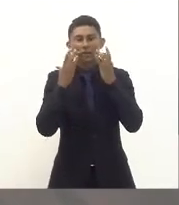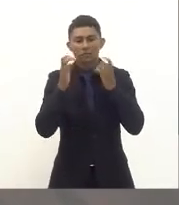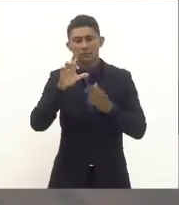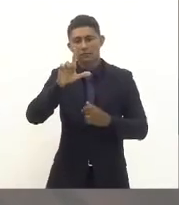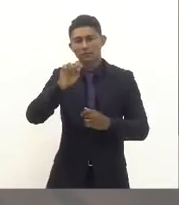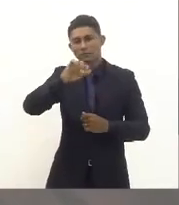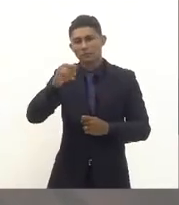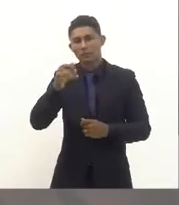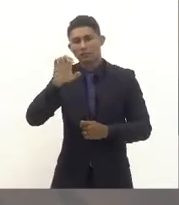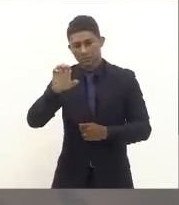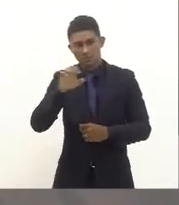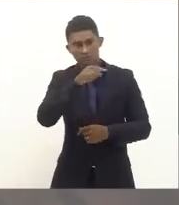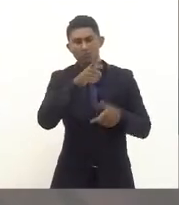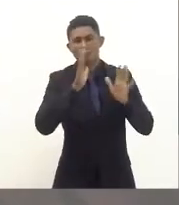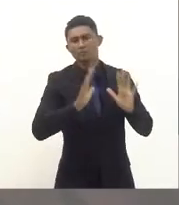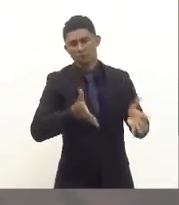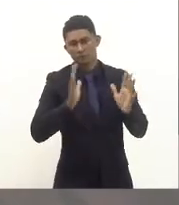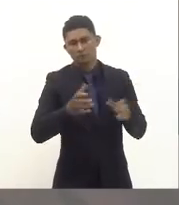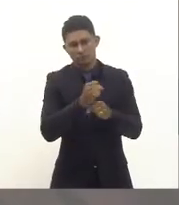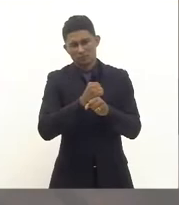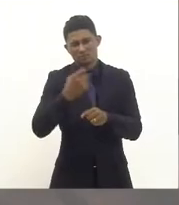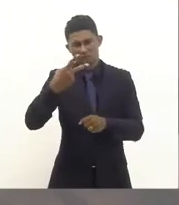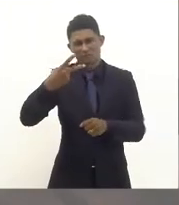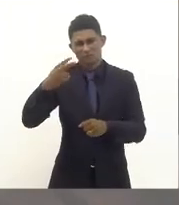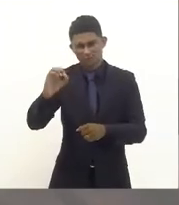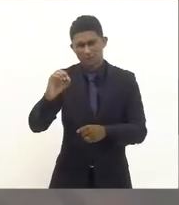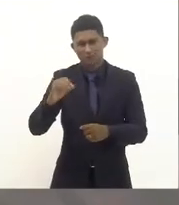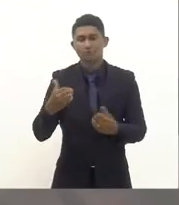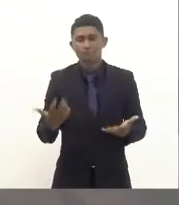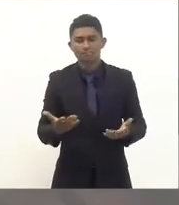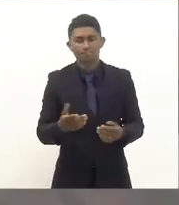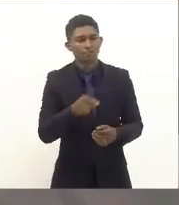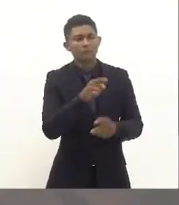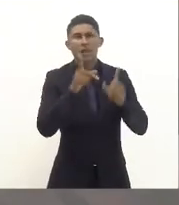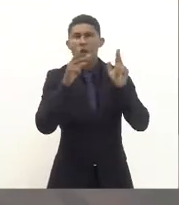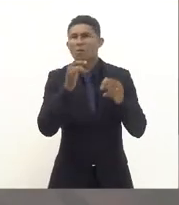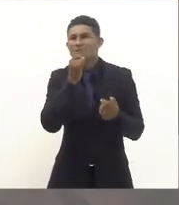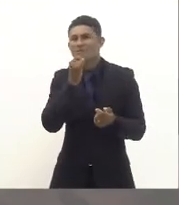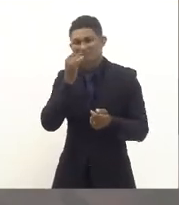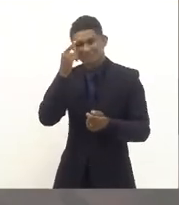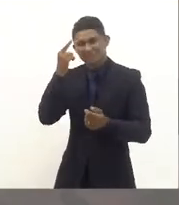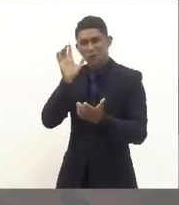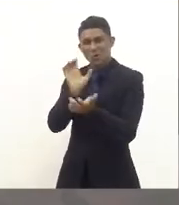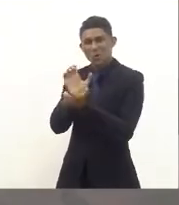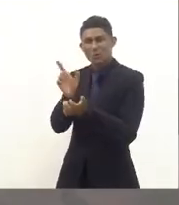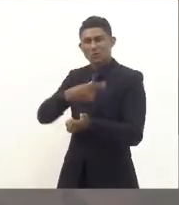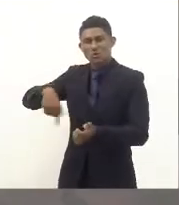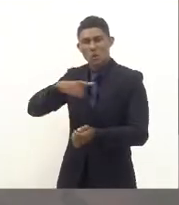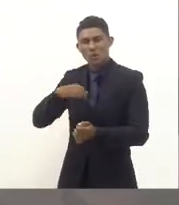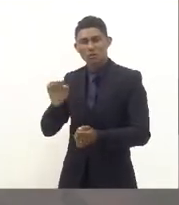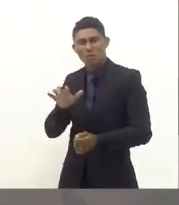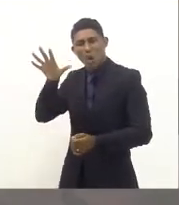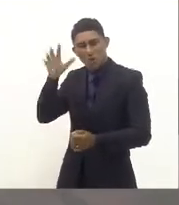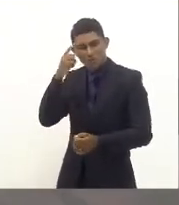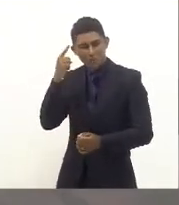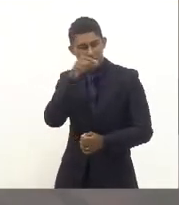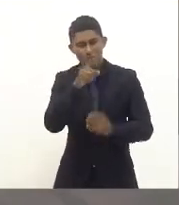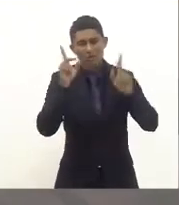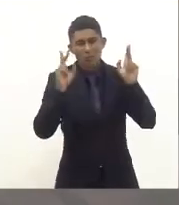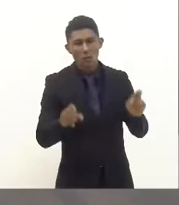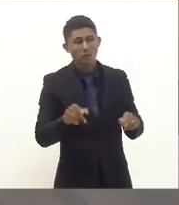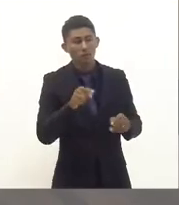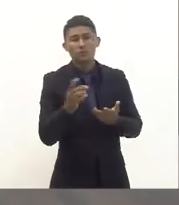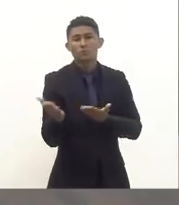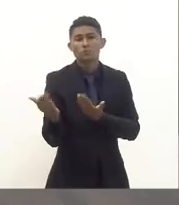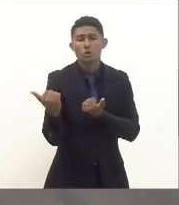teatro da laje comparando né é um longe do Morro da Vila Cruzeiro faz um trabalho excepcional com